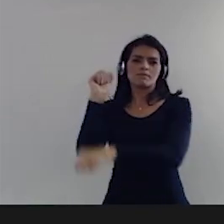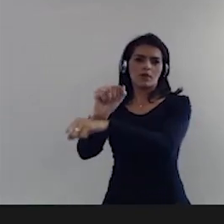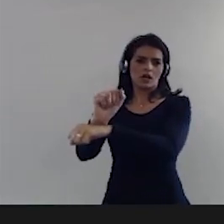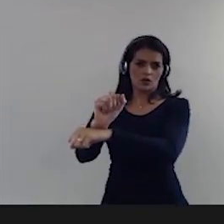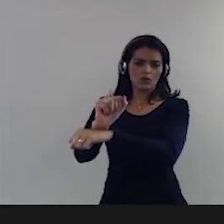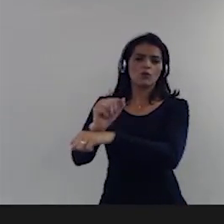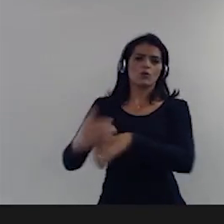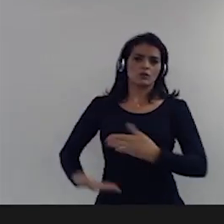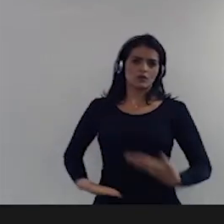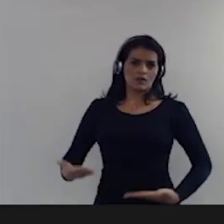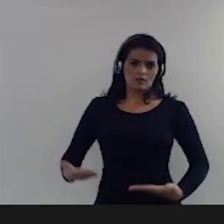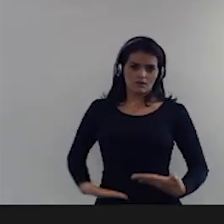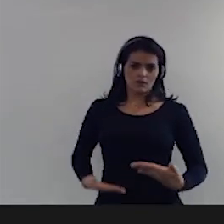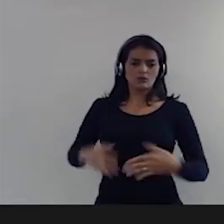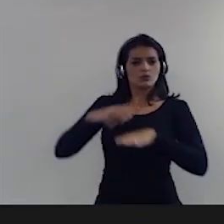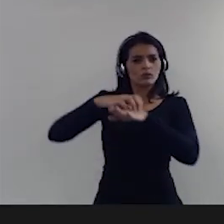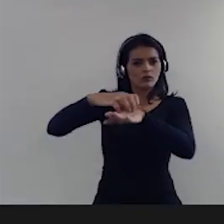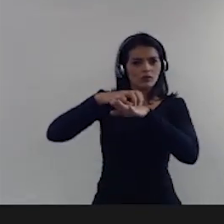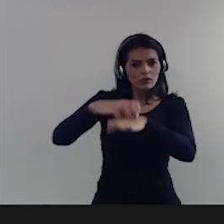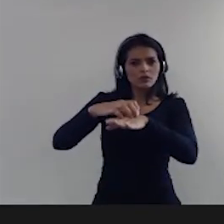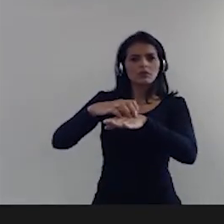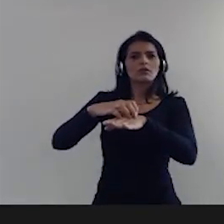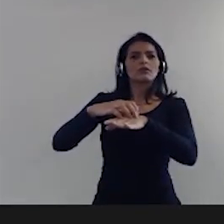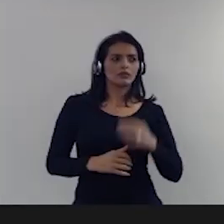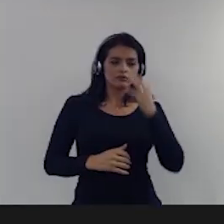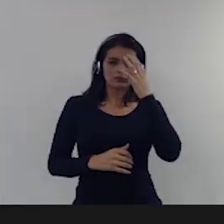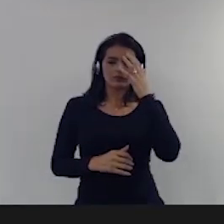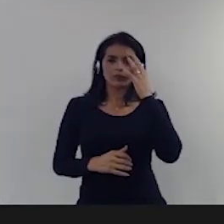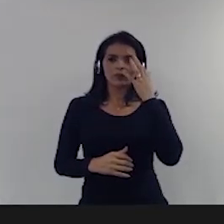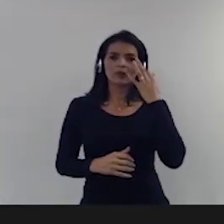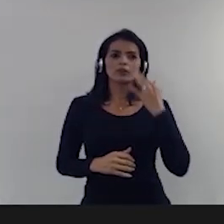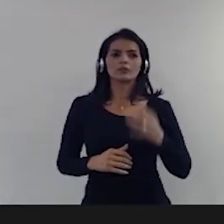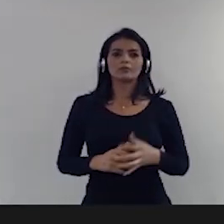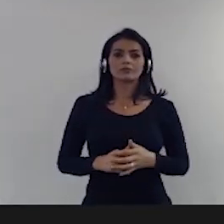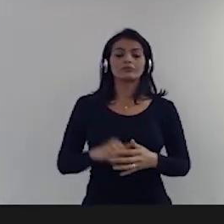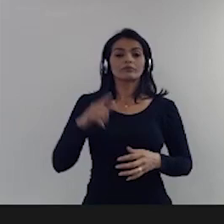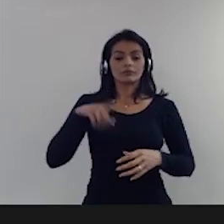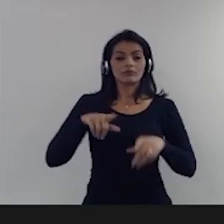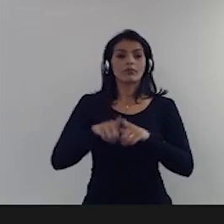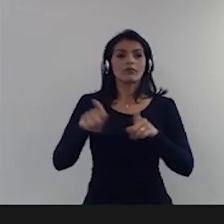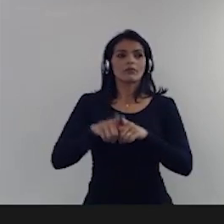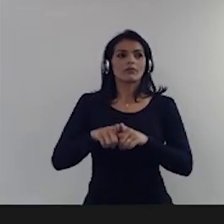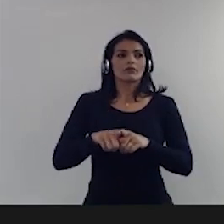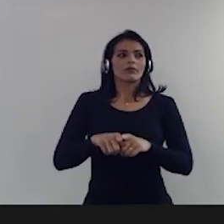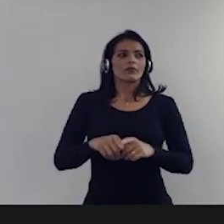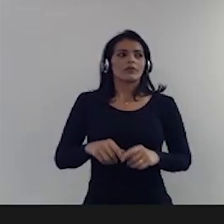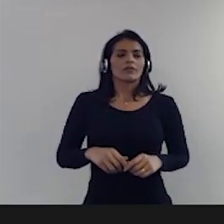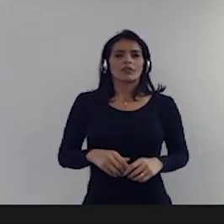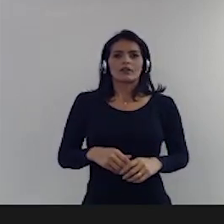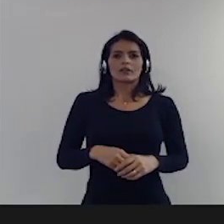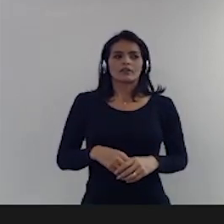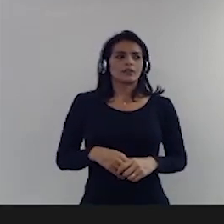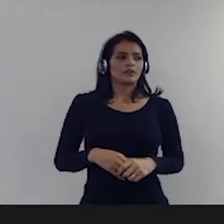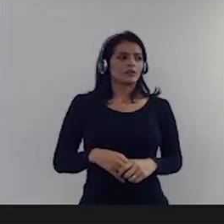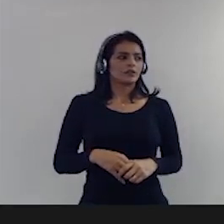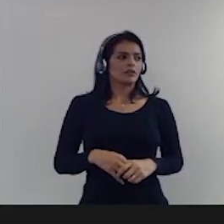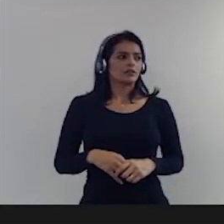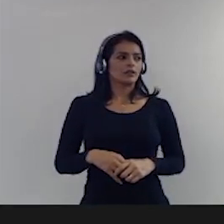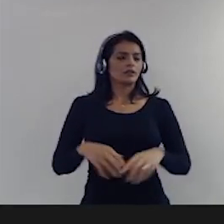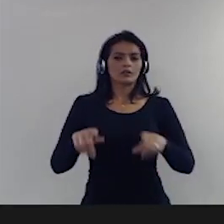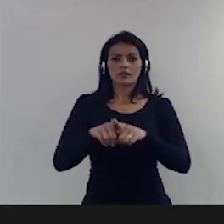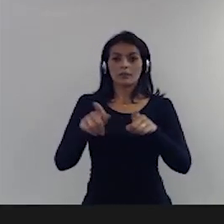os seus serviços de transporte de aeroportos e que interrompem os seus veículos,